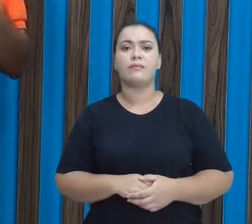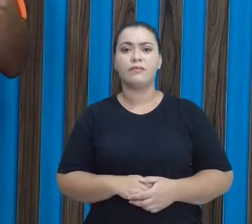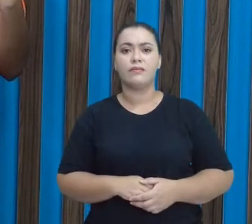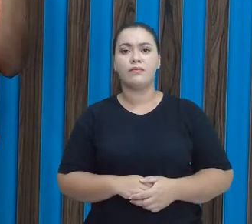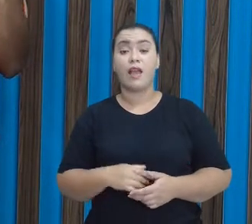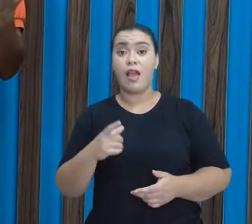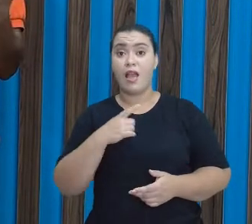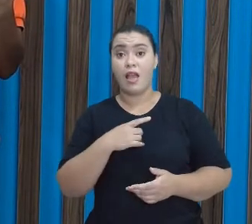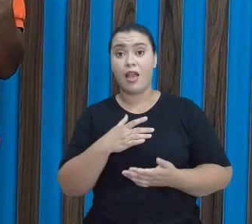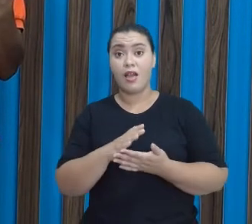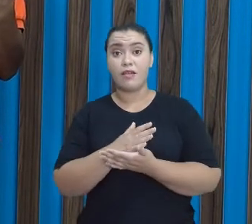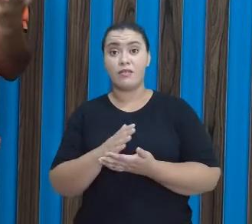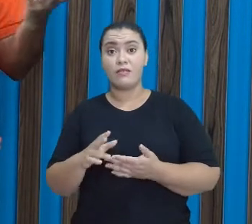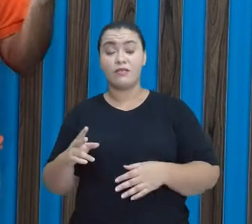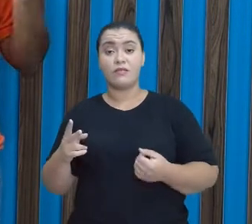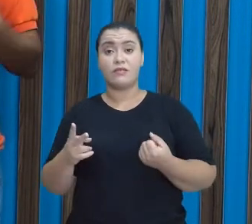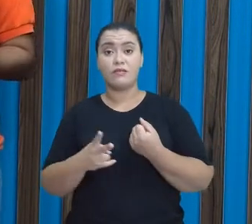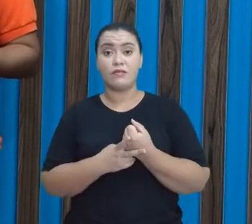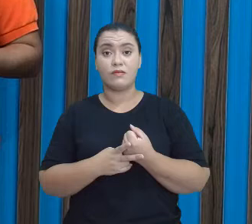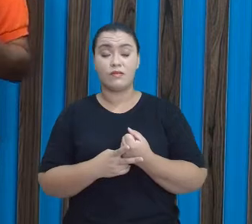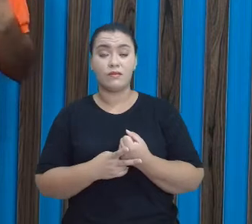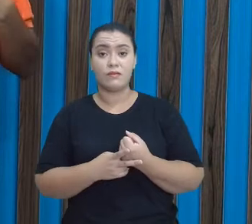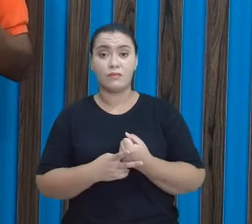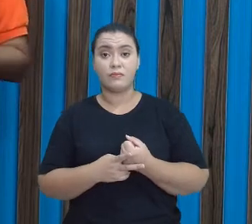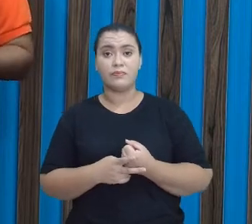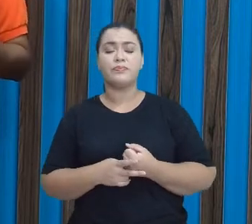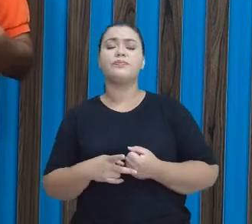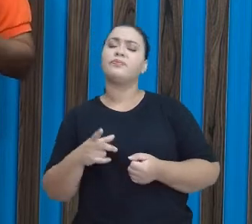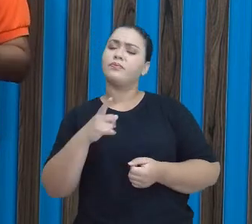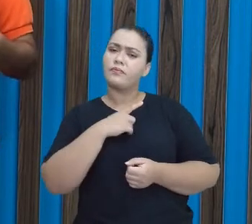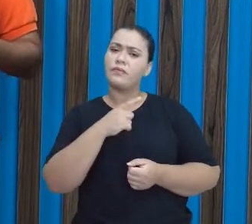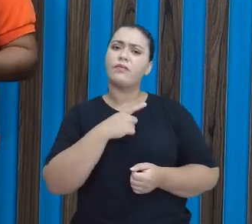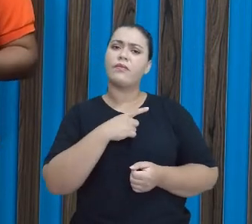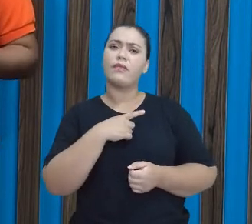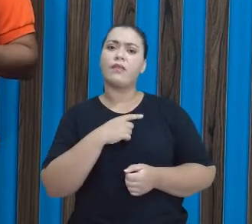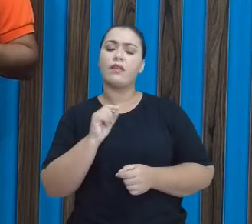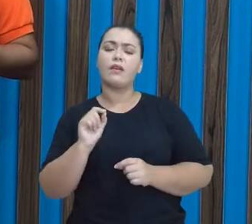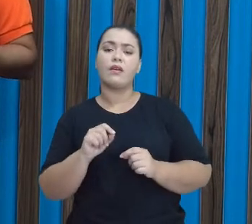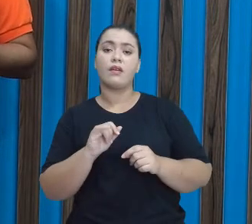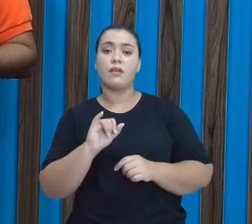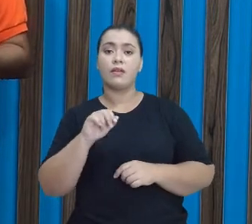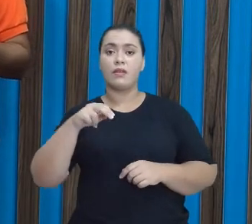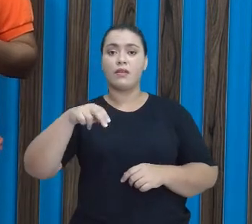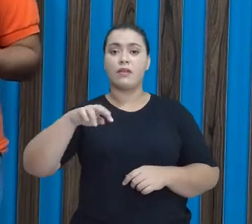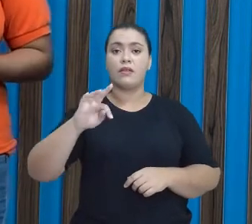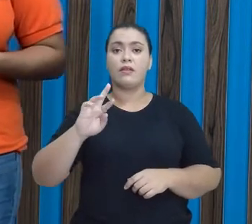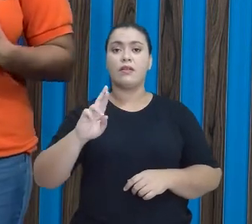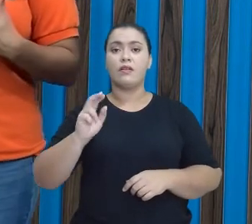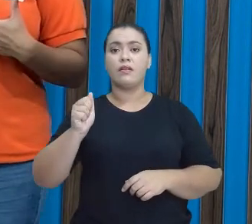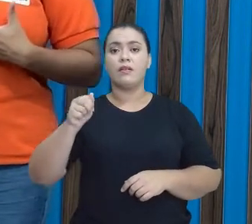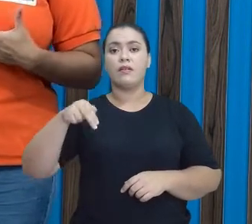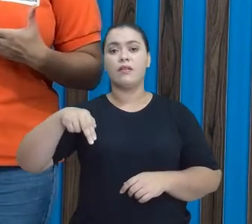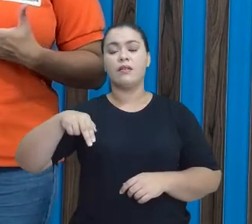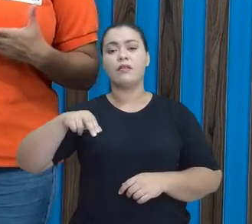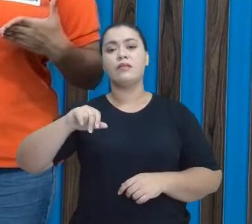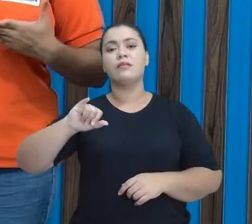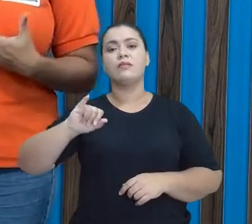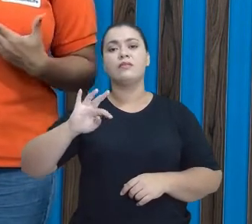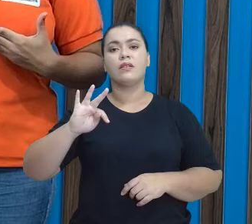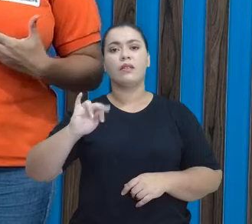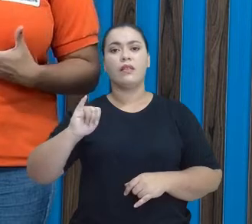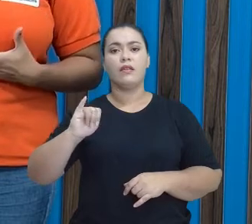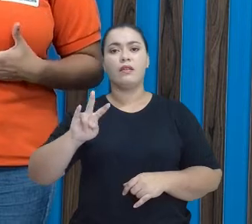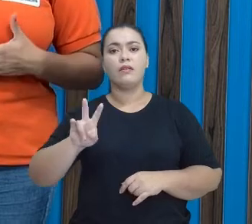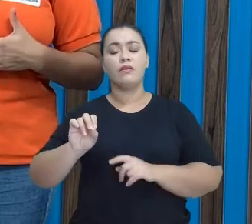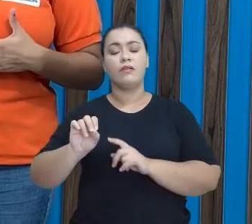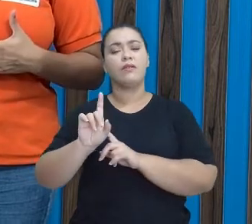Então, são verbos que são intransitivos. São verbos que têm um sentido completo